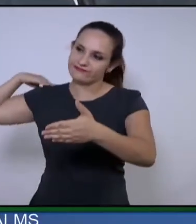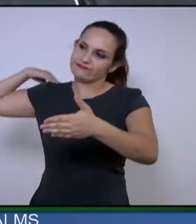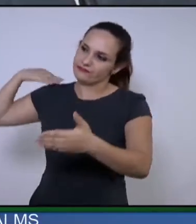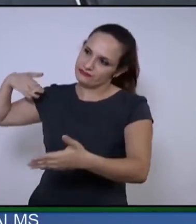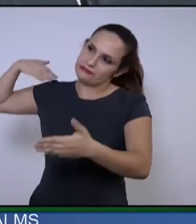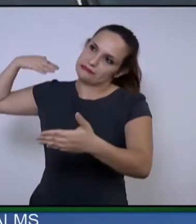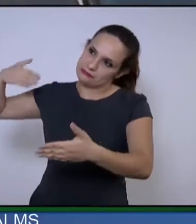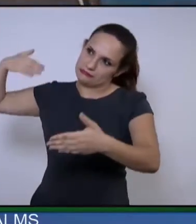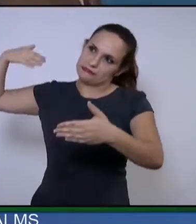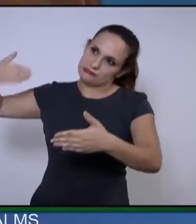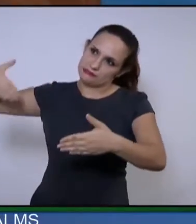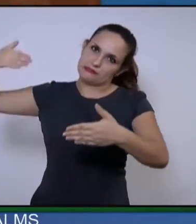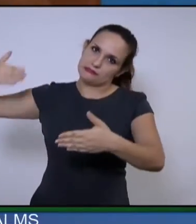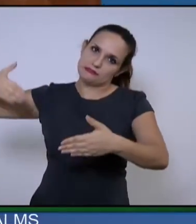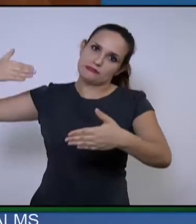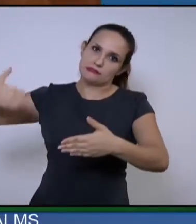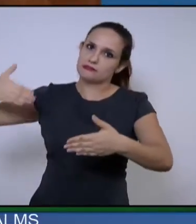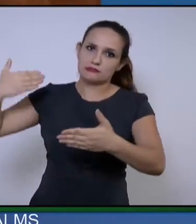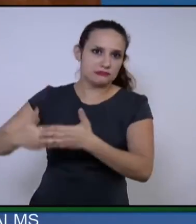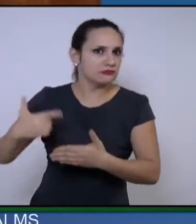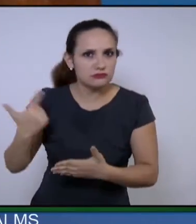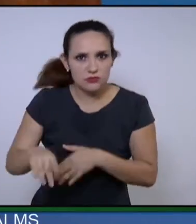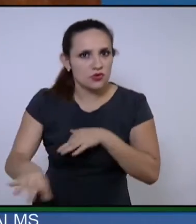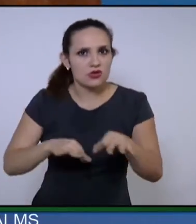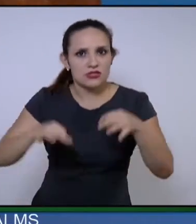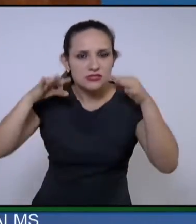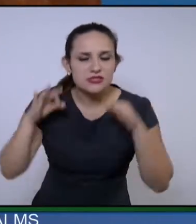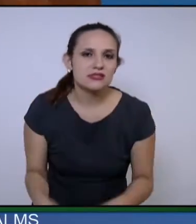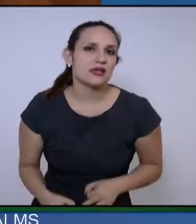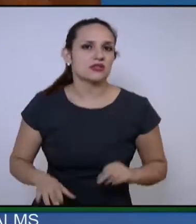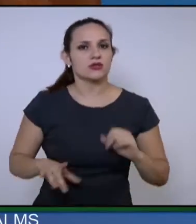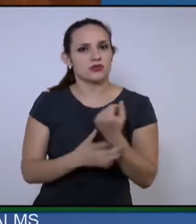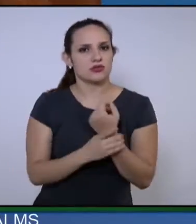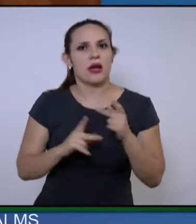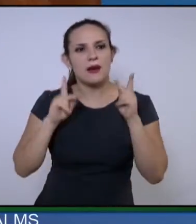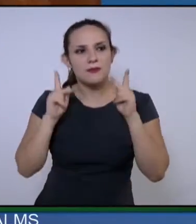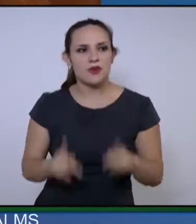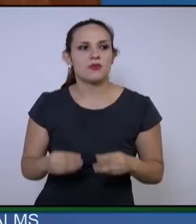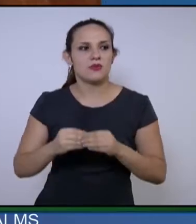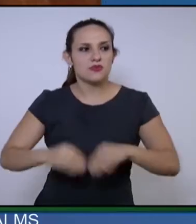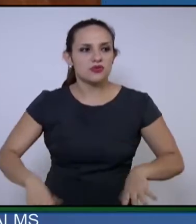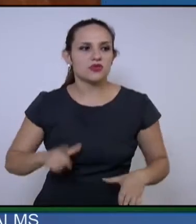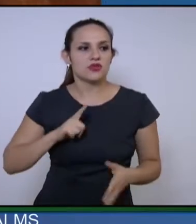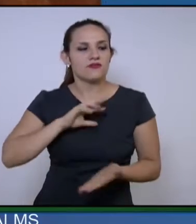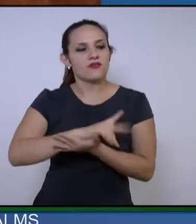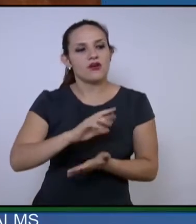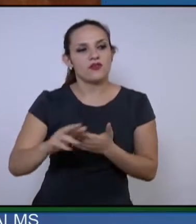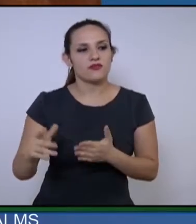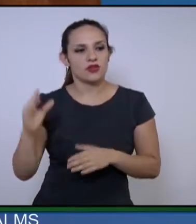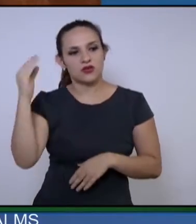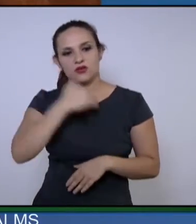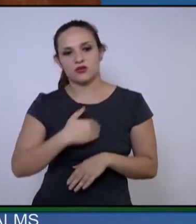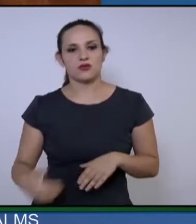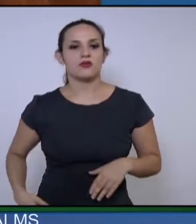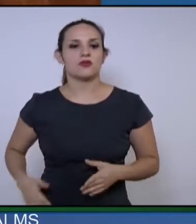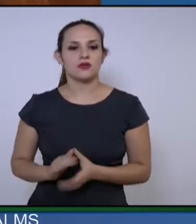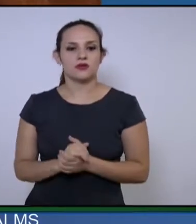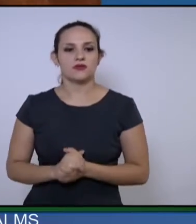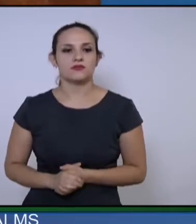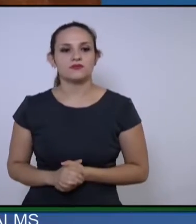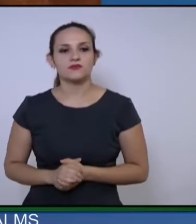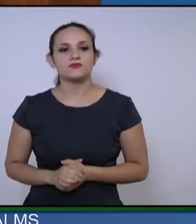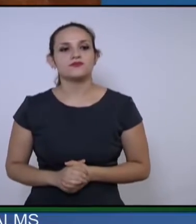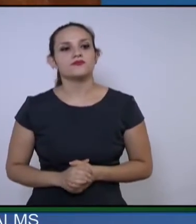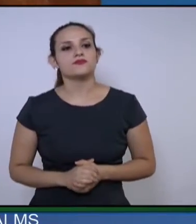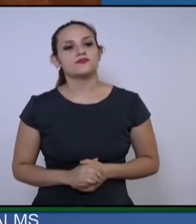de leniência, de falta de investimento da segurança pública, que perpassa diversos governos. Segurança